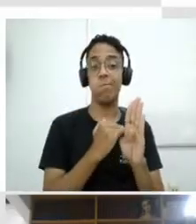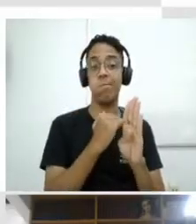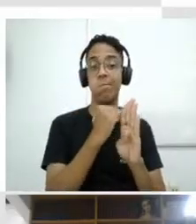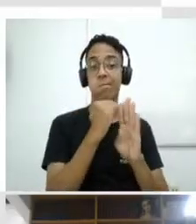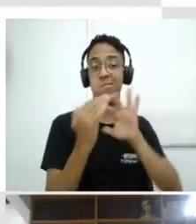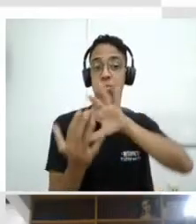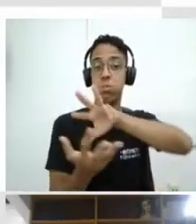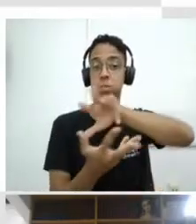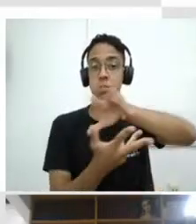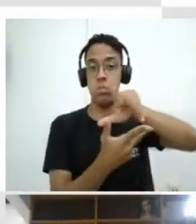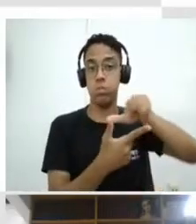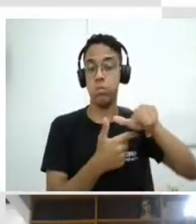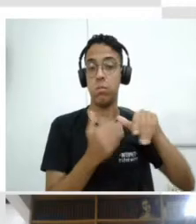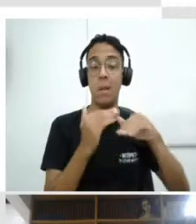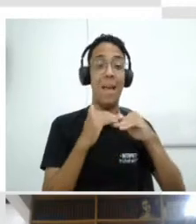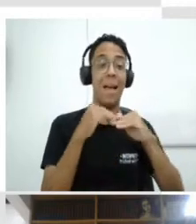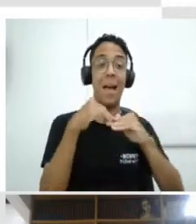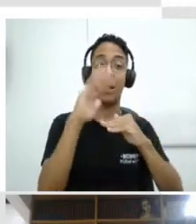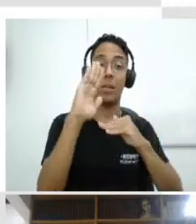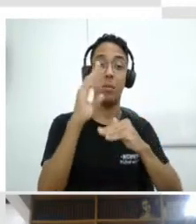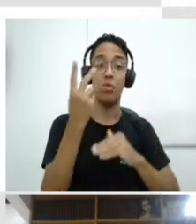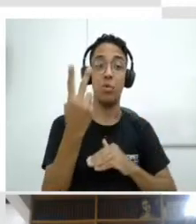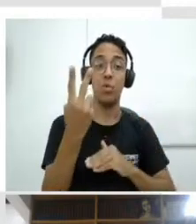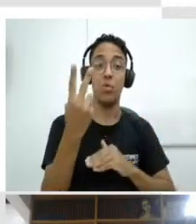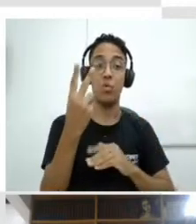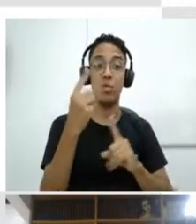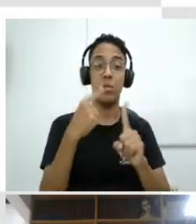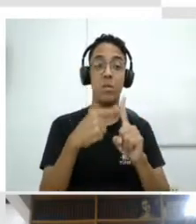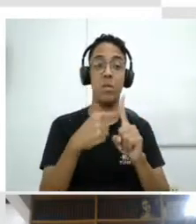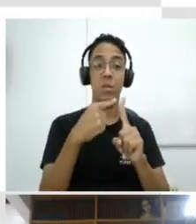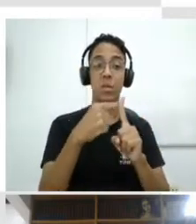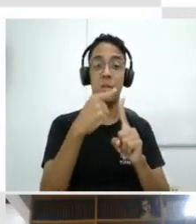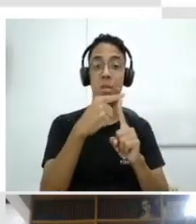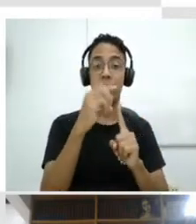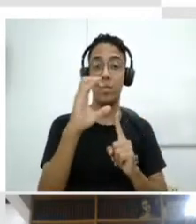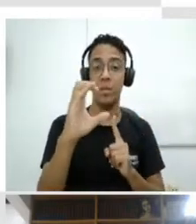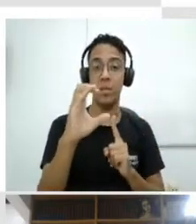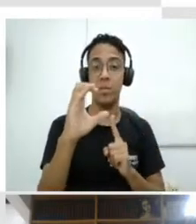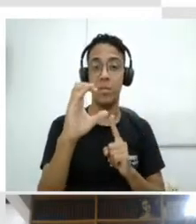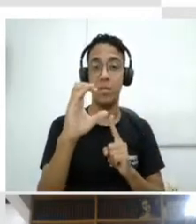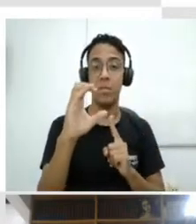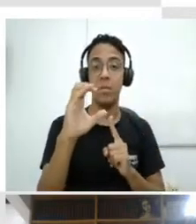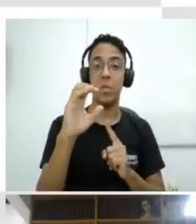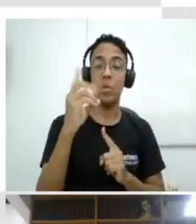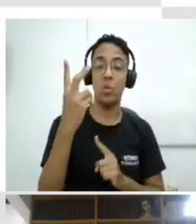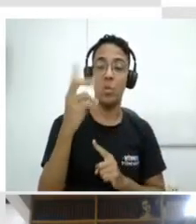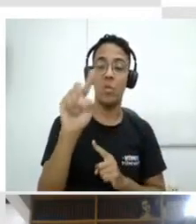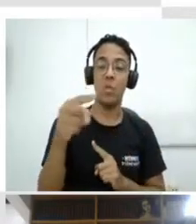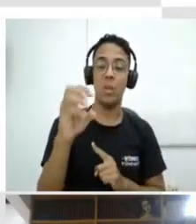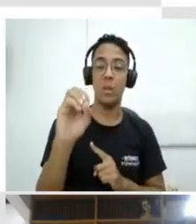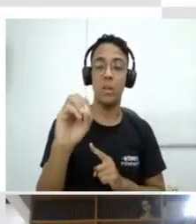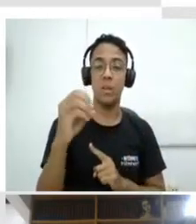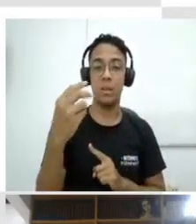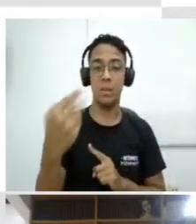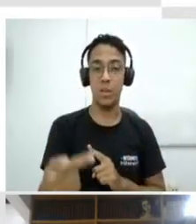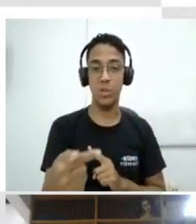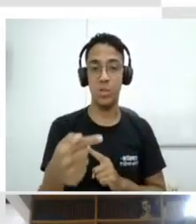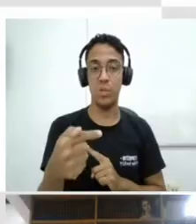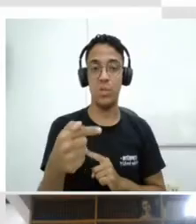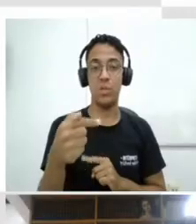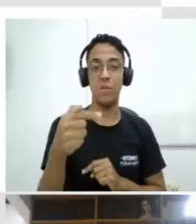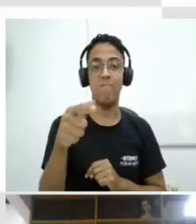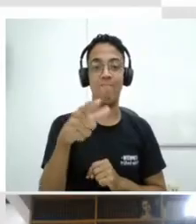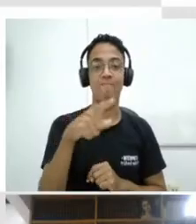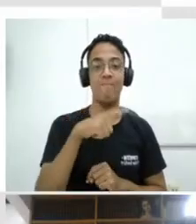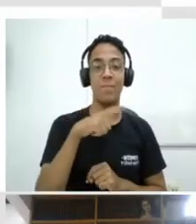2 graus Celsius, né, em 2007, e de 2,07 e 2,06, ou seja, que naquele dia nós já tivemos